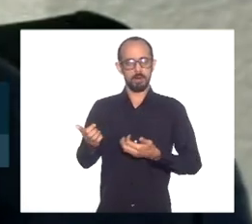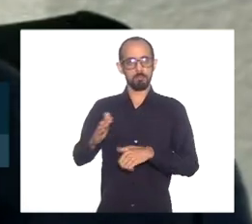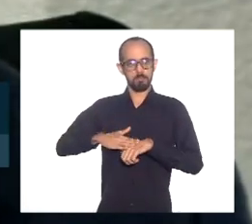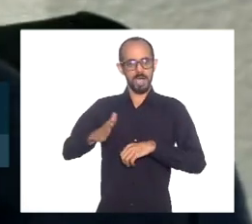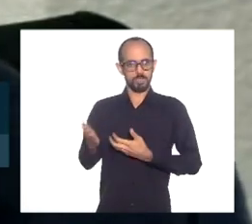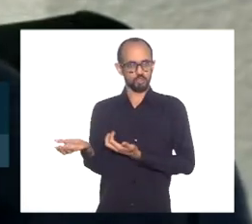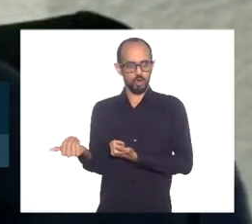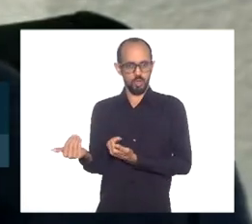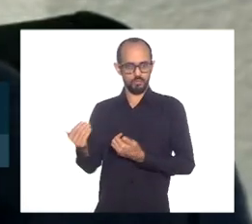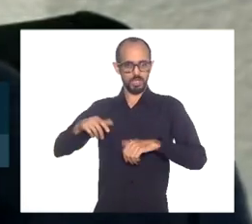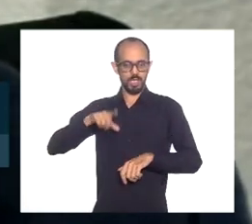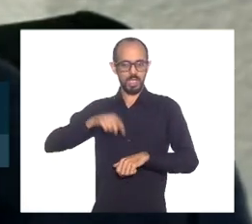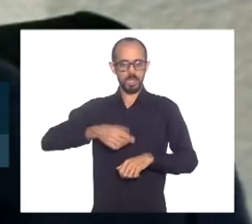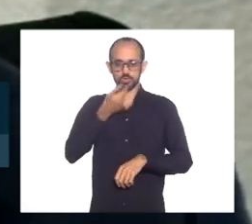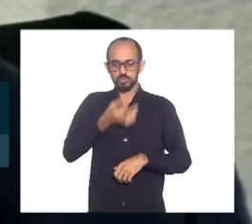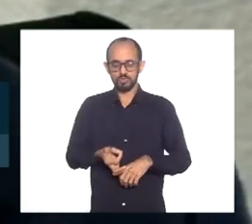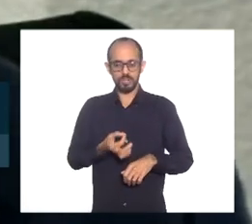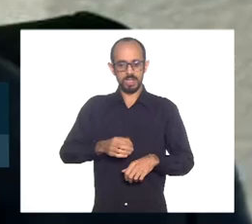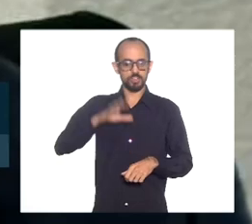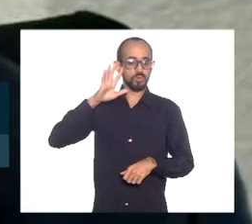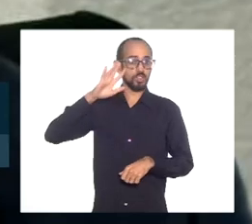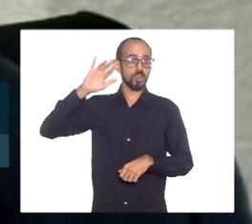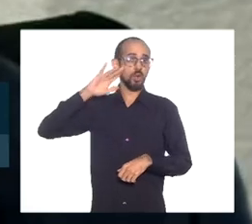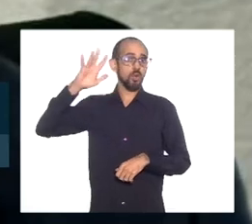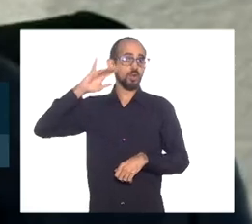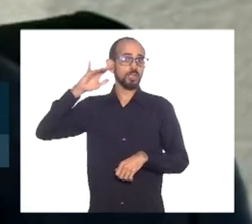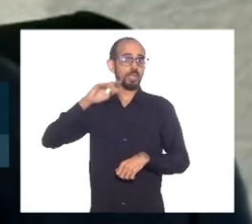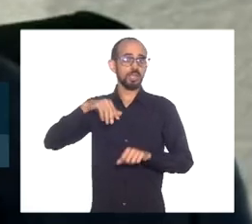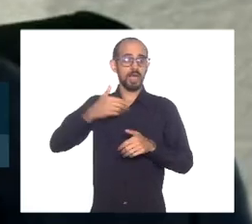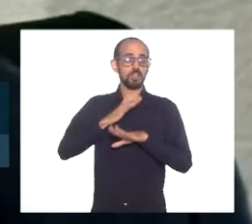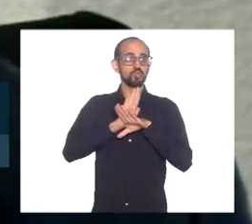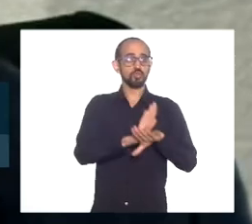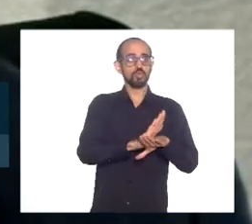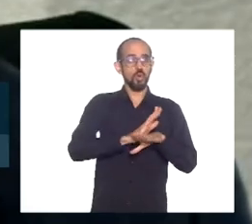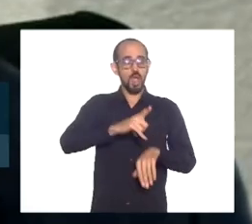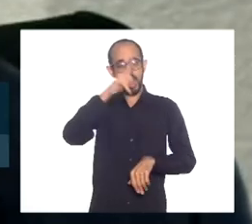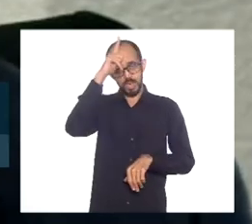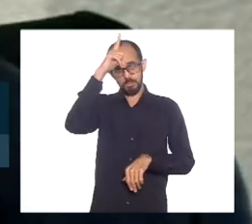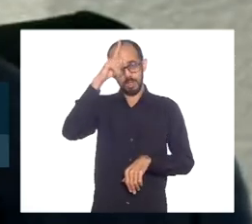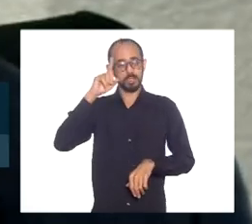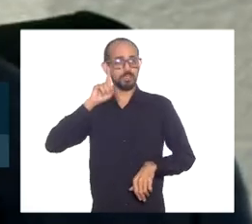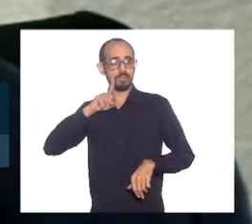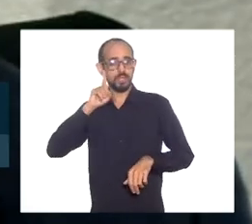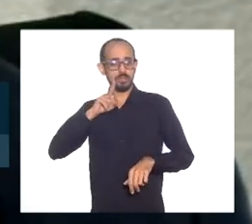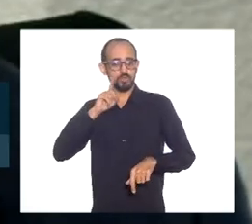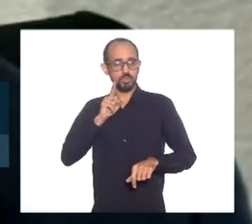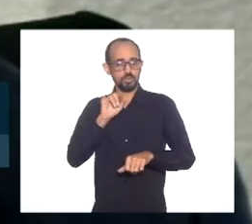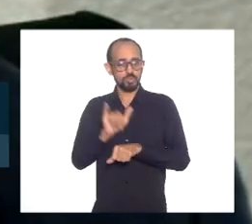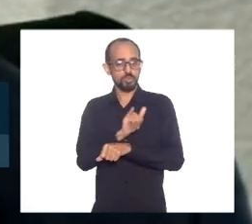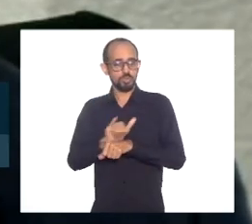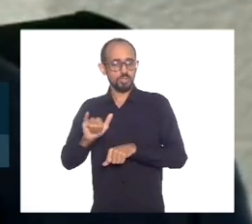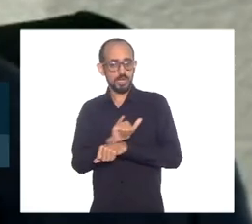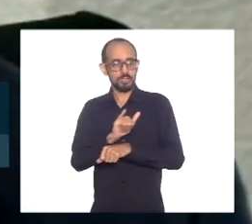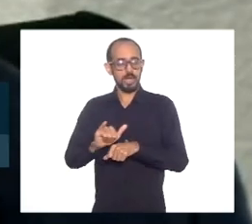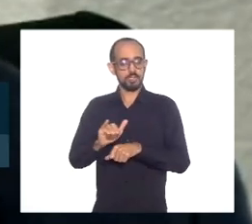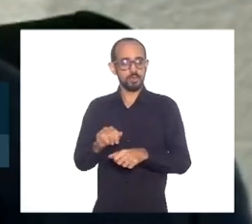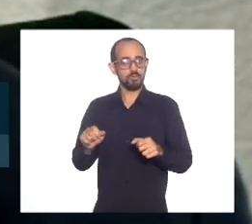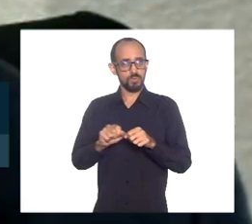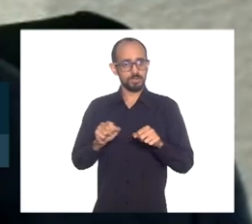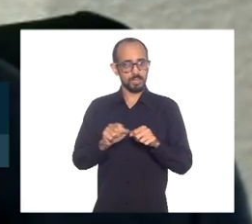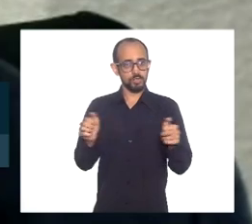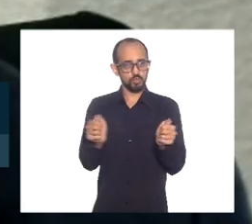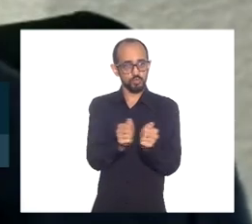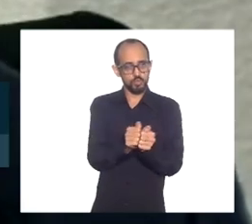justificativa teórica que permitiu e que ajudou a Alemanha e os Estados Unidos terem uma estratégia e